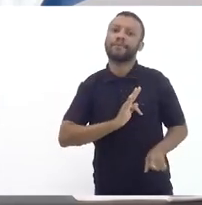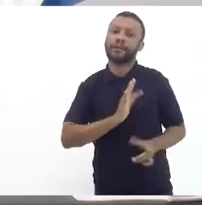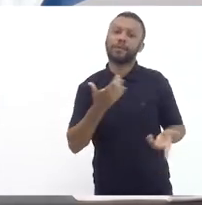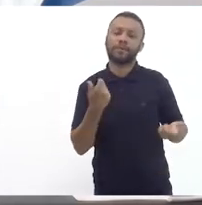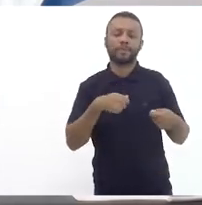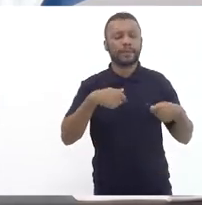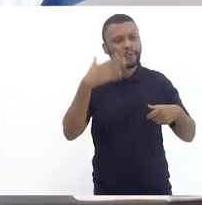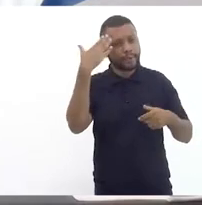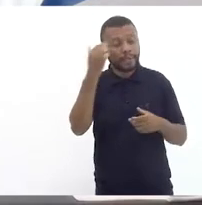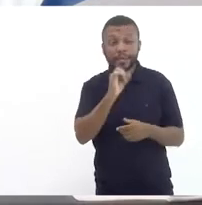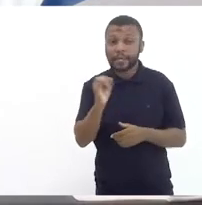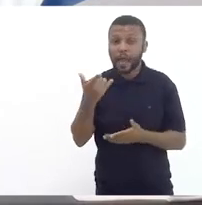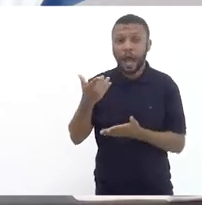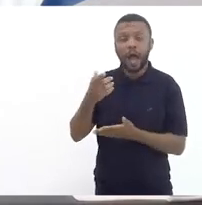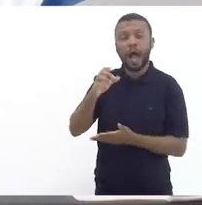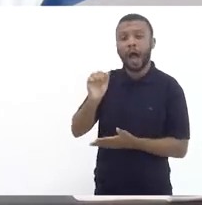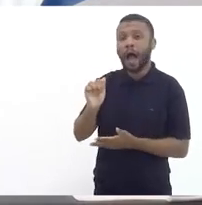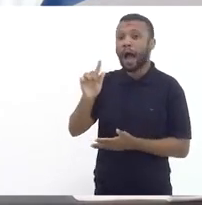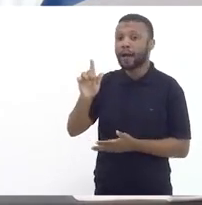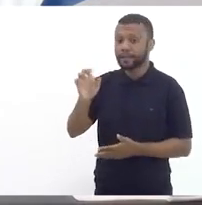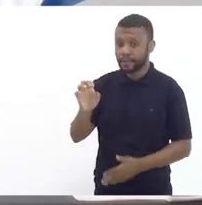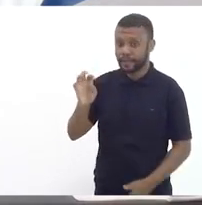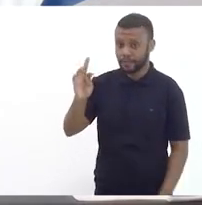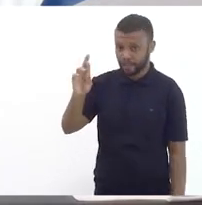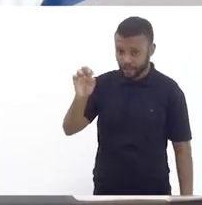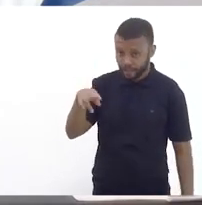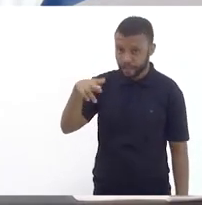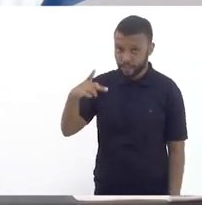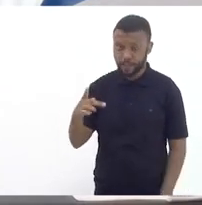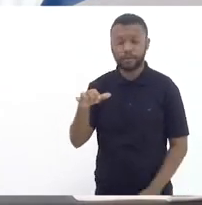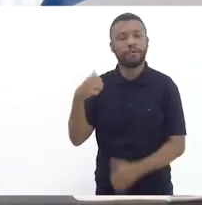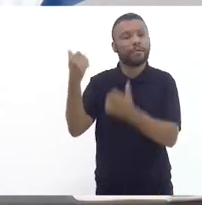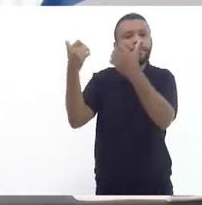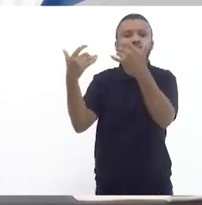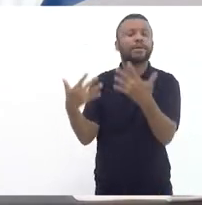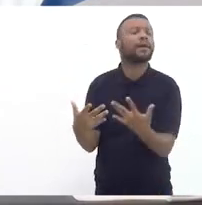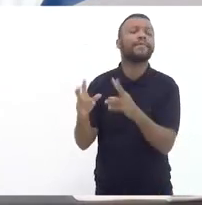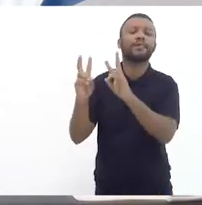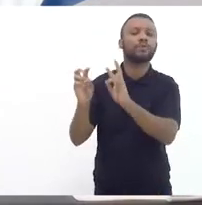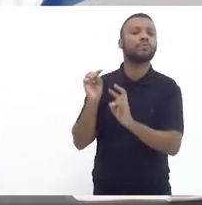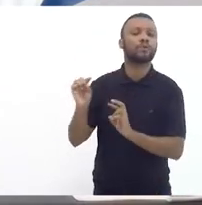coisa a respeito disso. Queria também saber